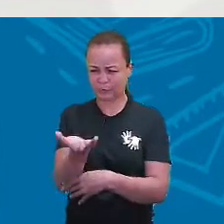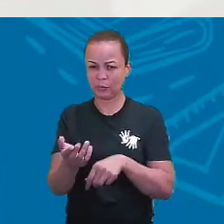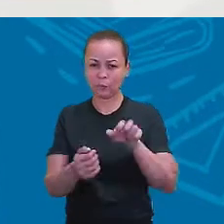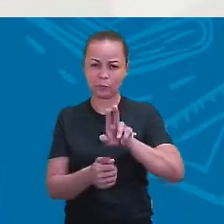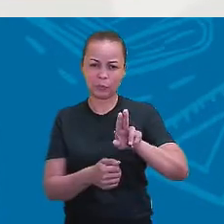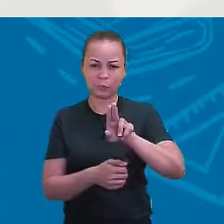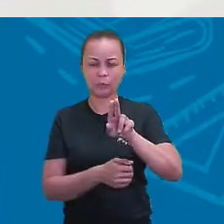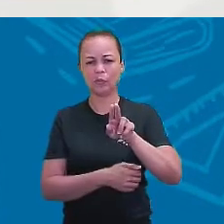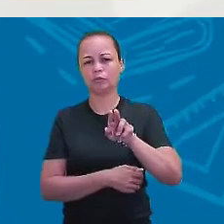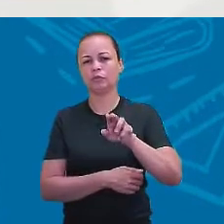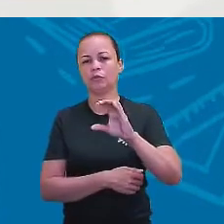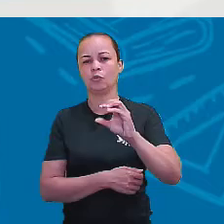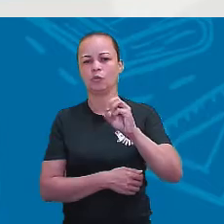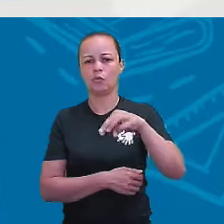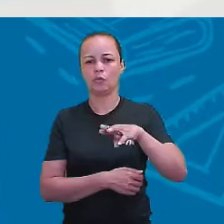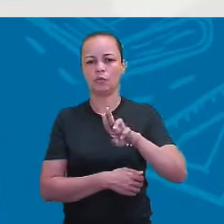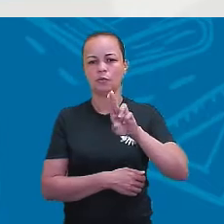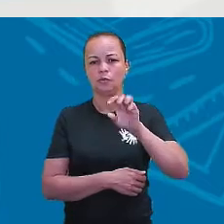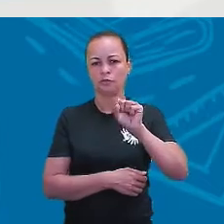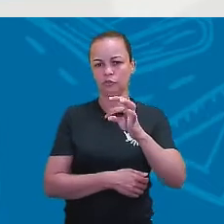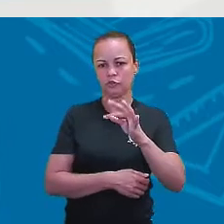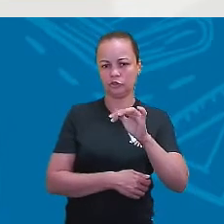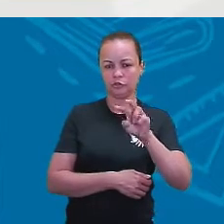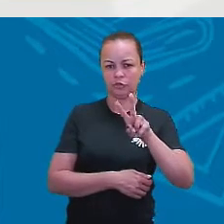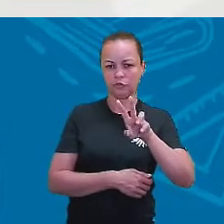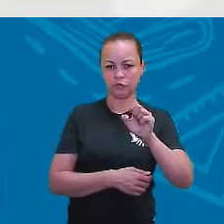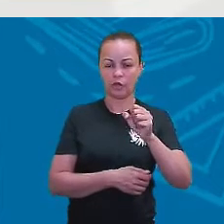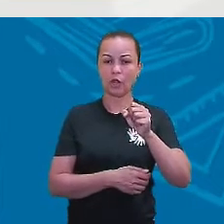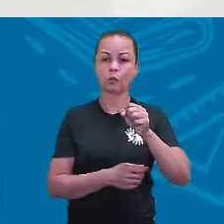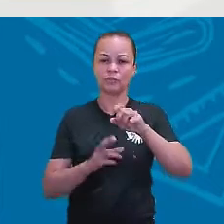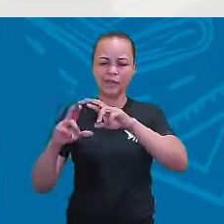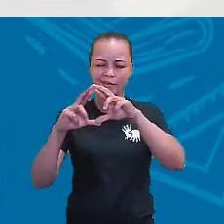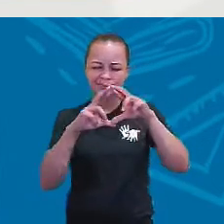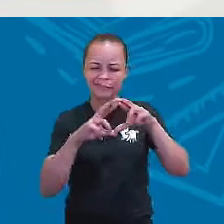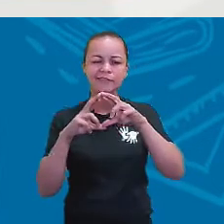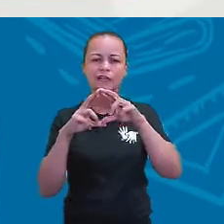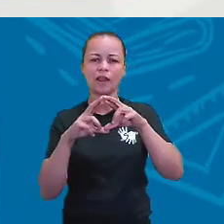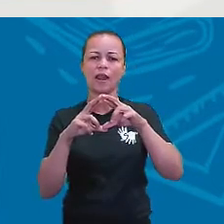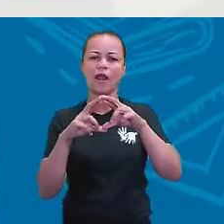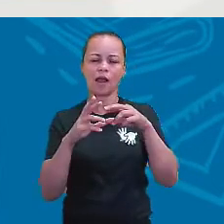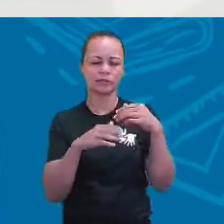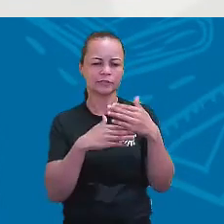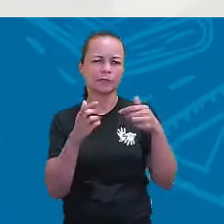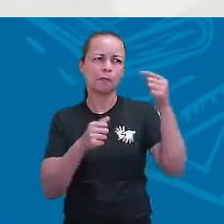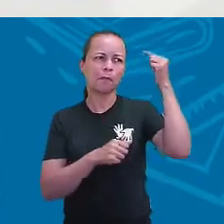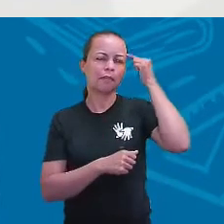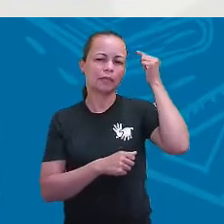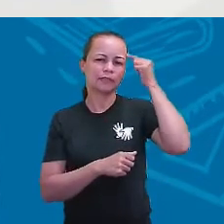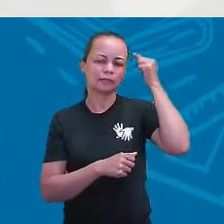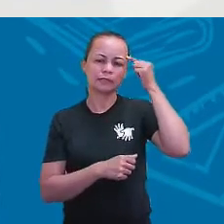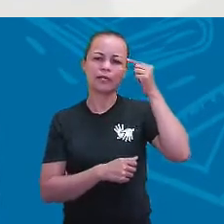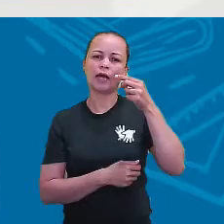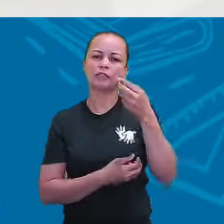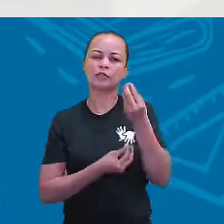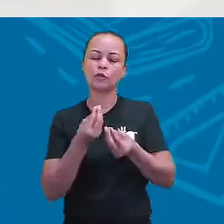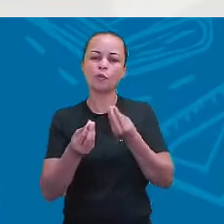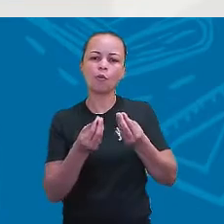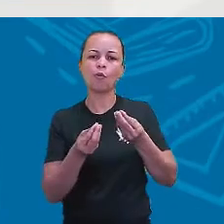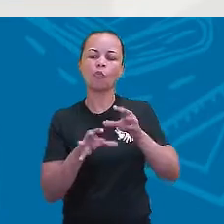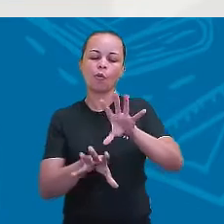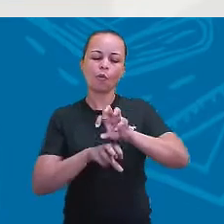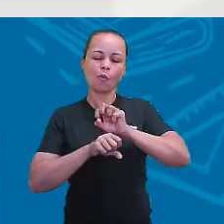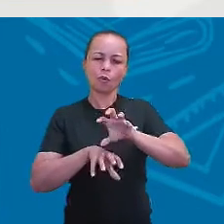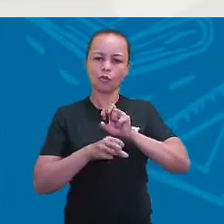fóssil, a capacidade de reciclar, de reutilizar, de você repensar a tua forma de